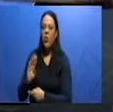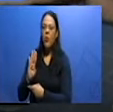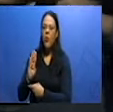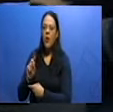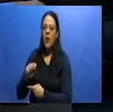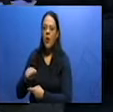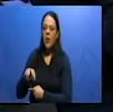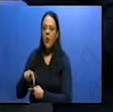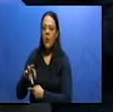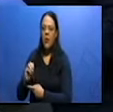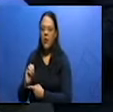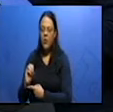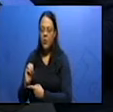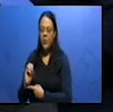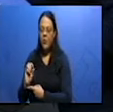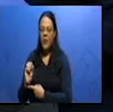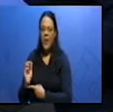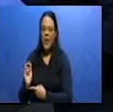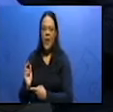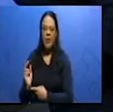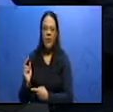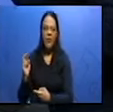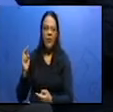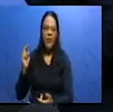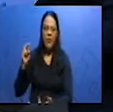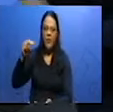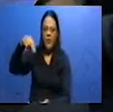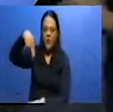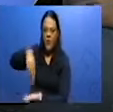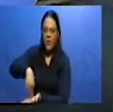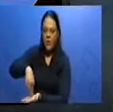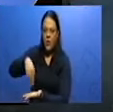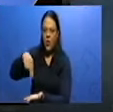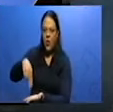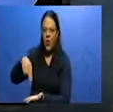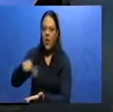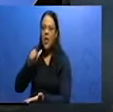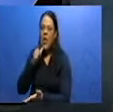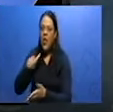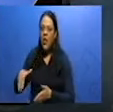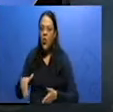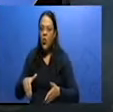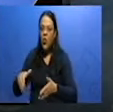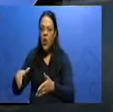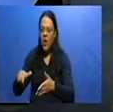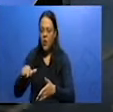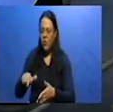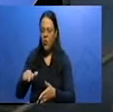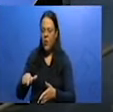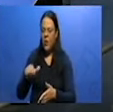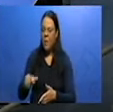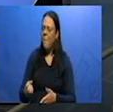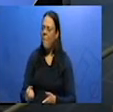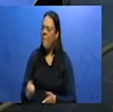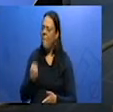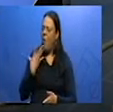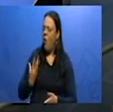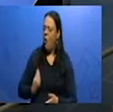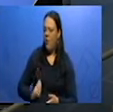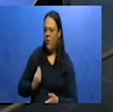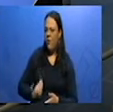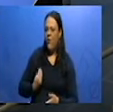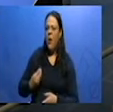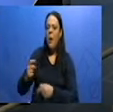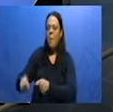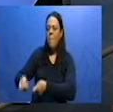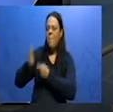rio chamado Congo, mais ou menos aqui, o rio Congo. Lá era muito bom para viver, pois dava para pescar, caçar e